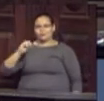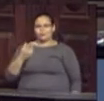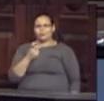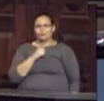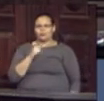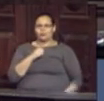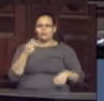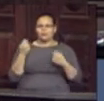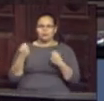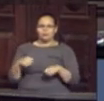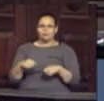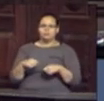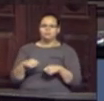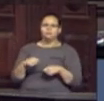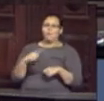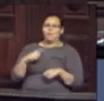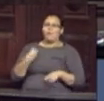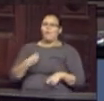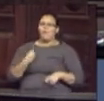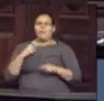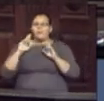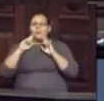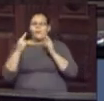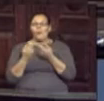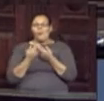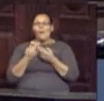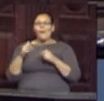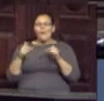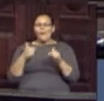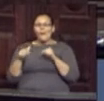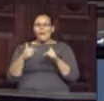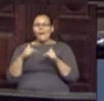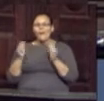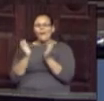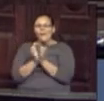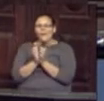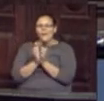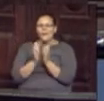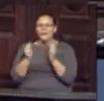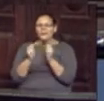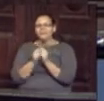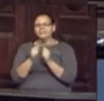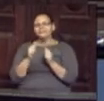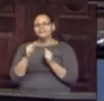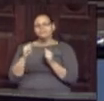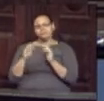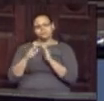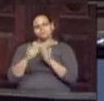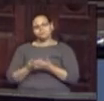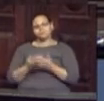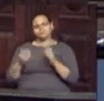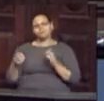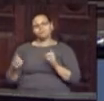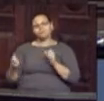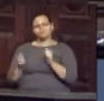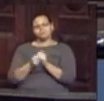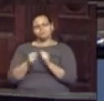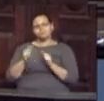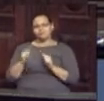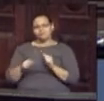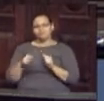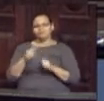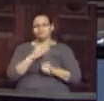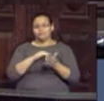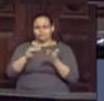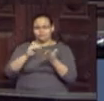tido a possibilidade de participar de reuniões de trabalho com suas equipes, com as comunidades escolares, para ponderar com o